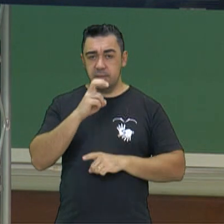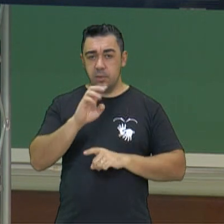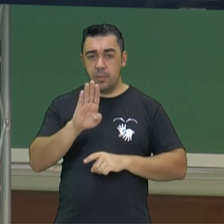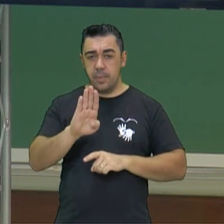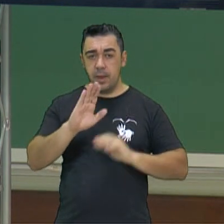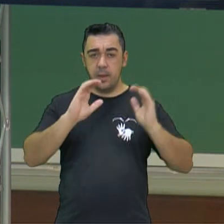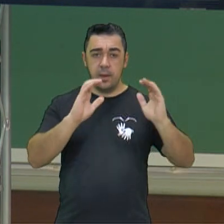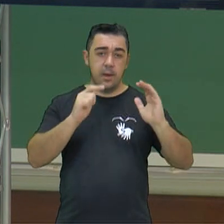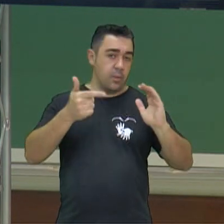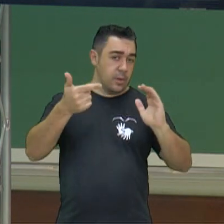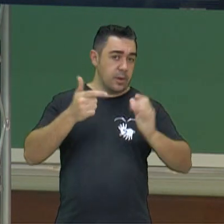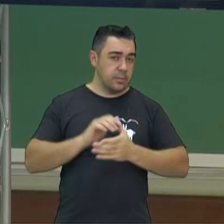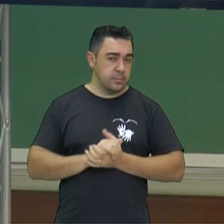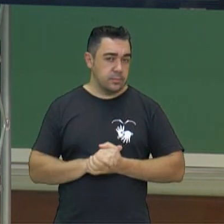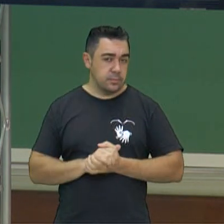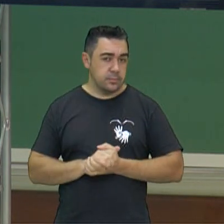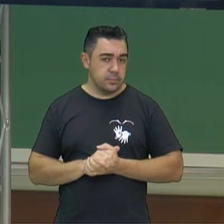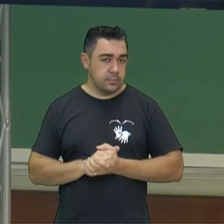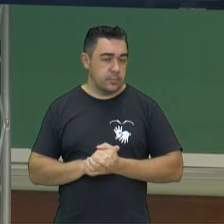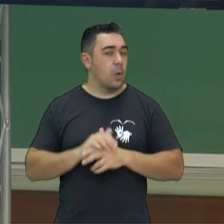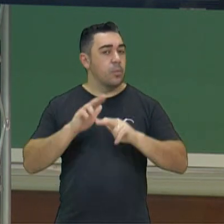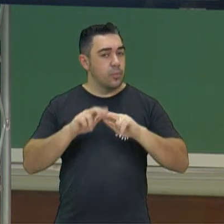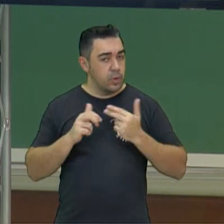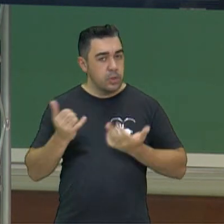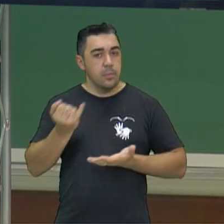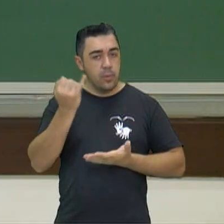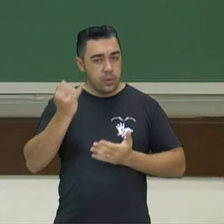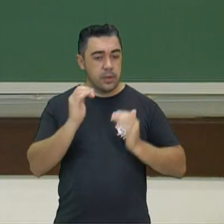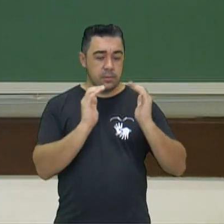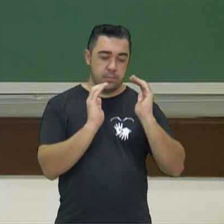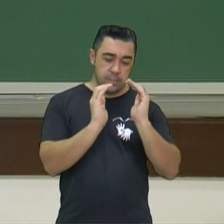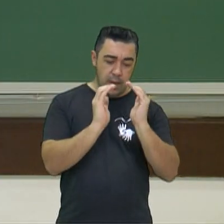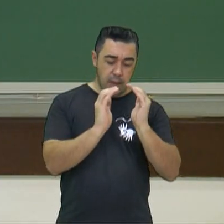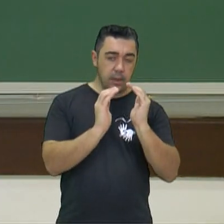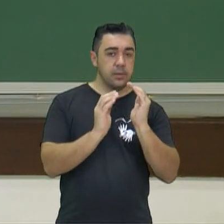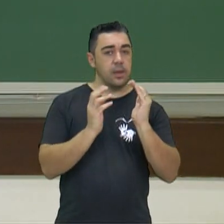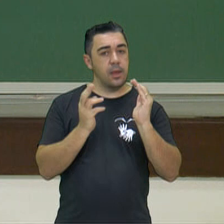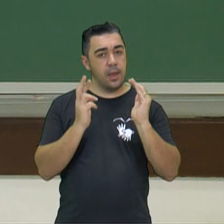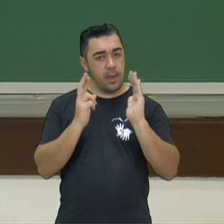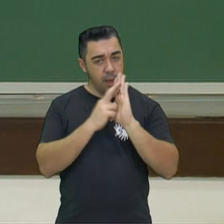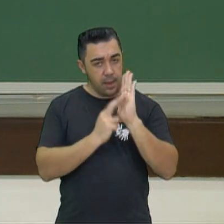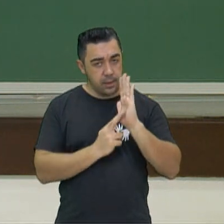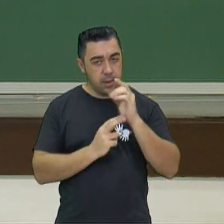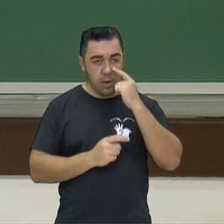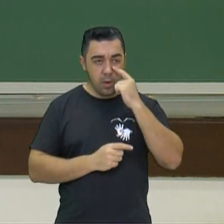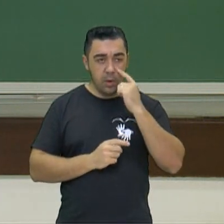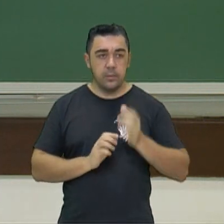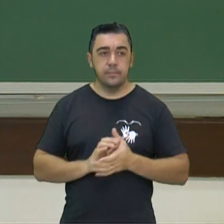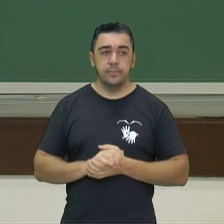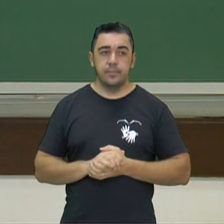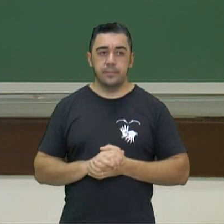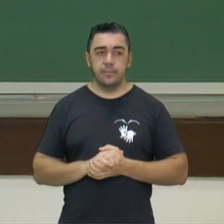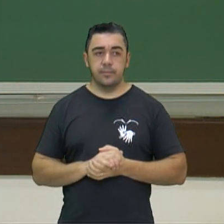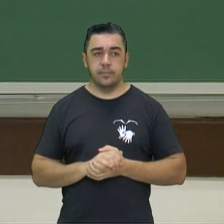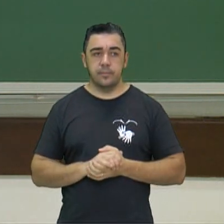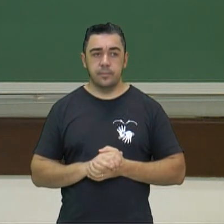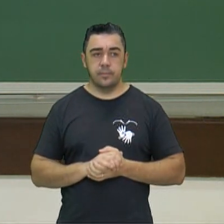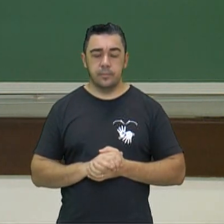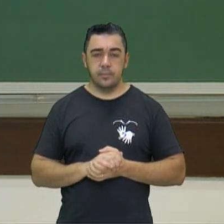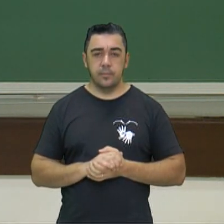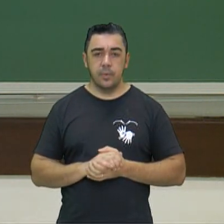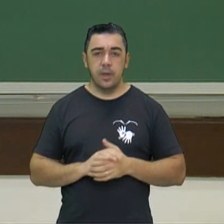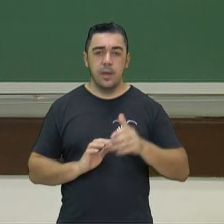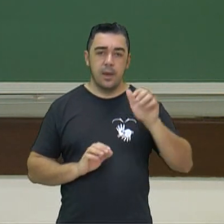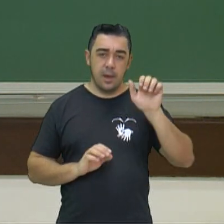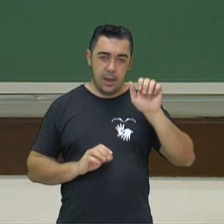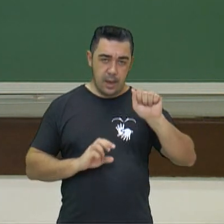tudo isso elevado ao quadrado. Por isso que é importante nós colocarmos entre parênteses. Então, o que que eu vou ter? Quadrado do primeiro